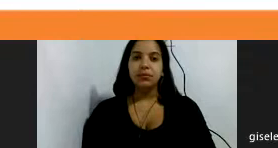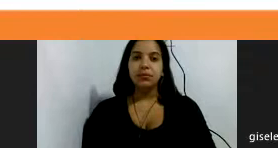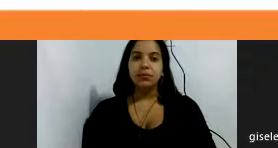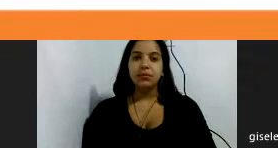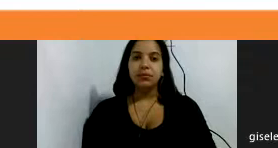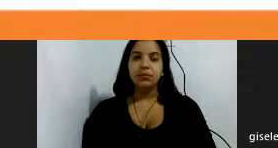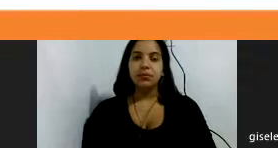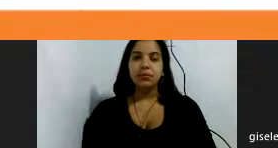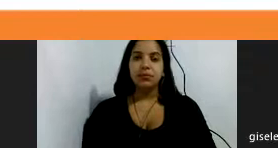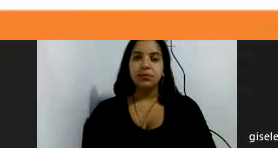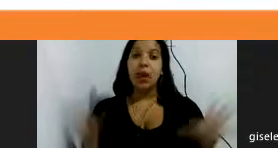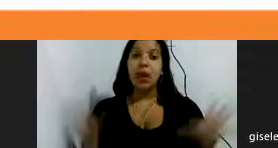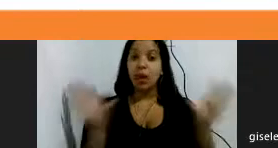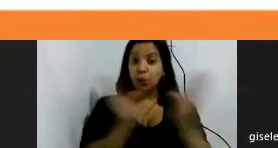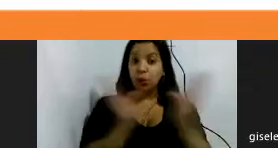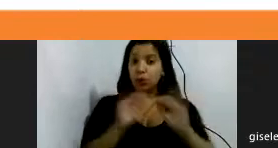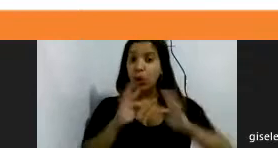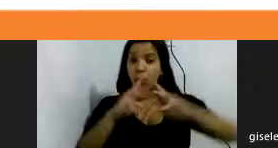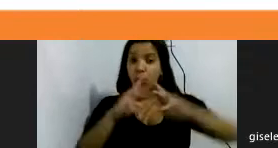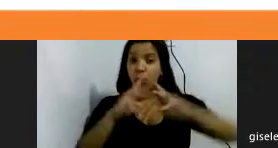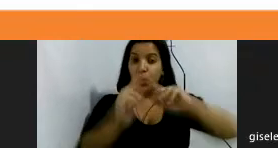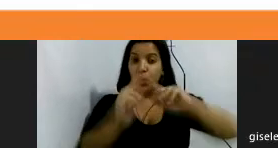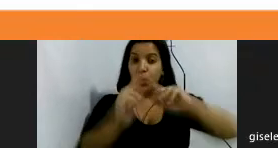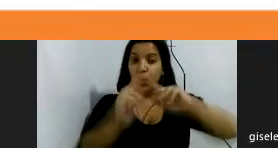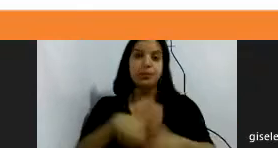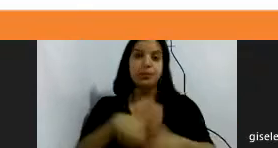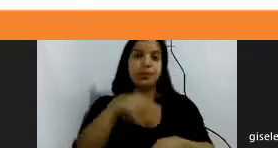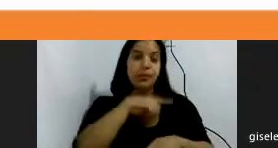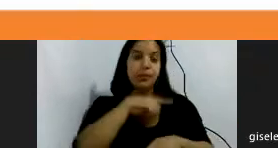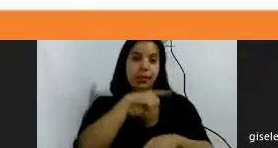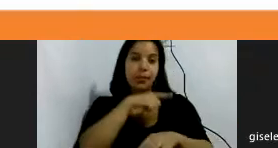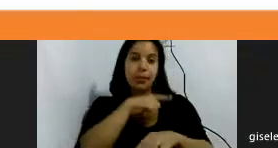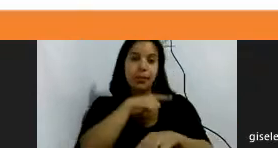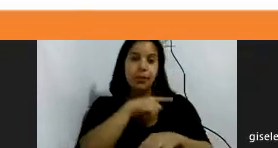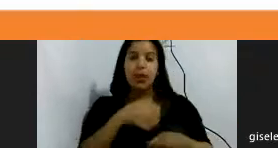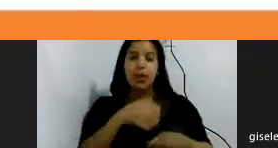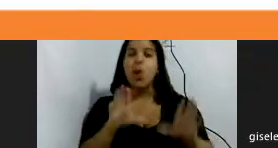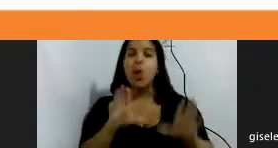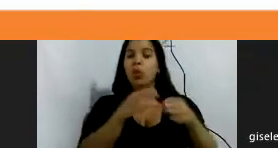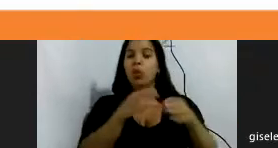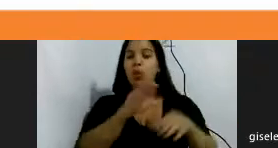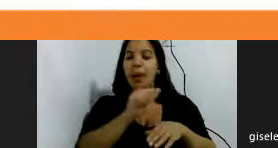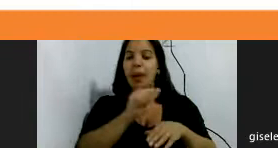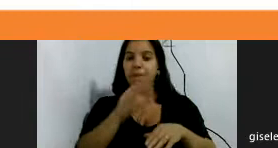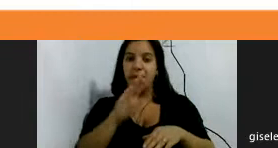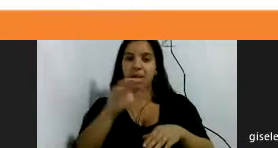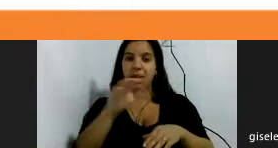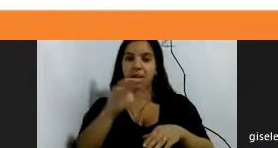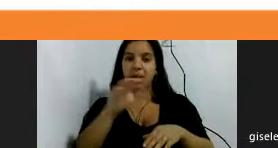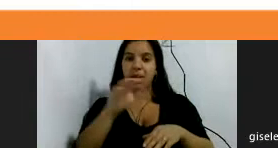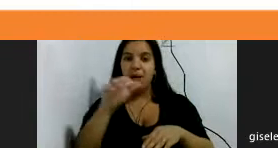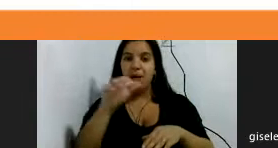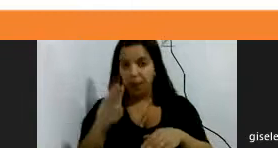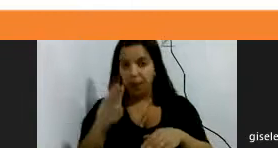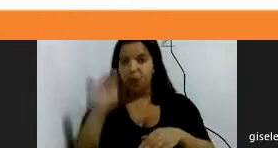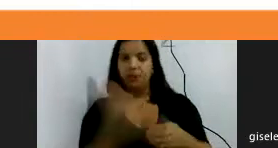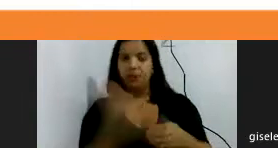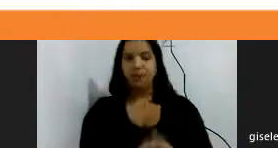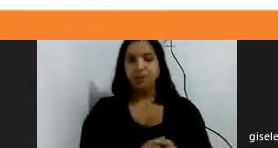Então, resumindo isso tudo que a gente viu, então a gente tem hemácia do grupo A, B, AB e O.